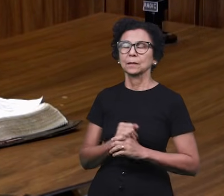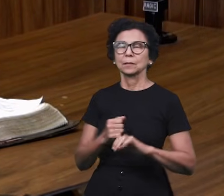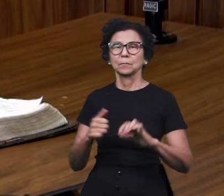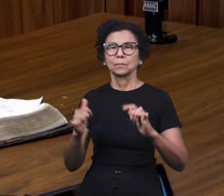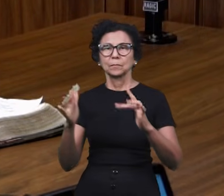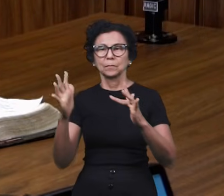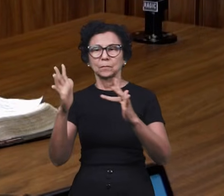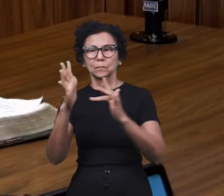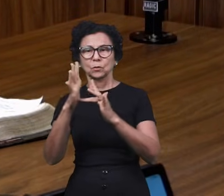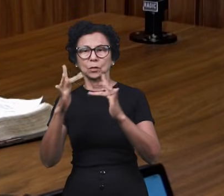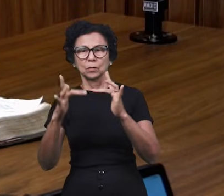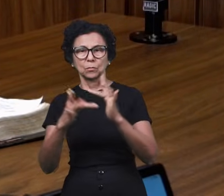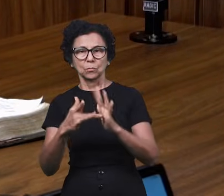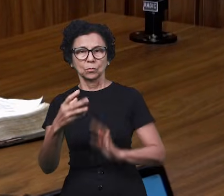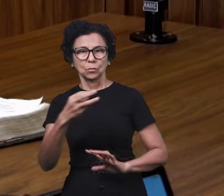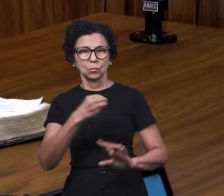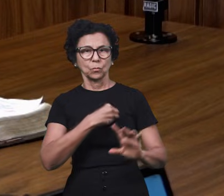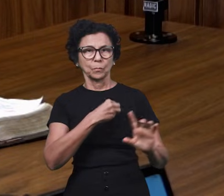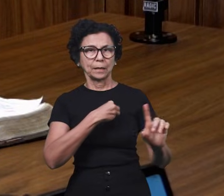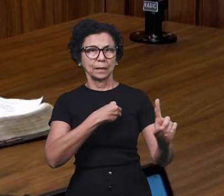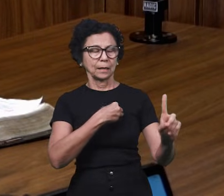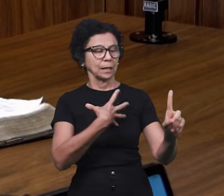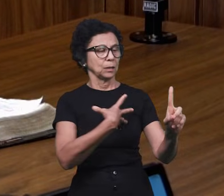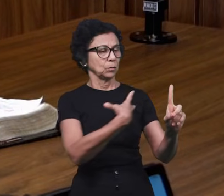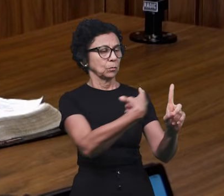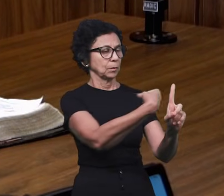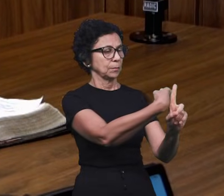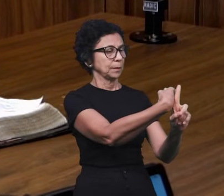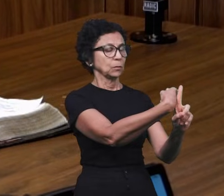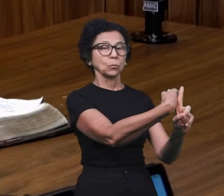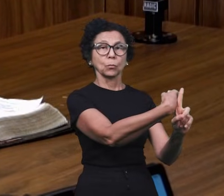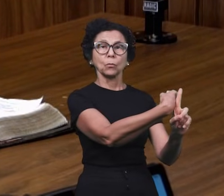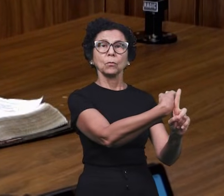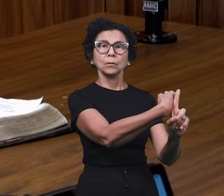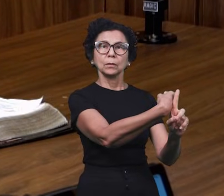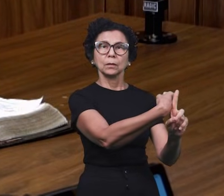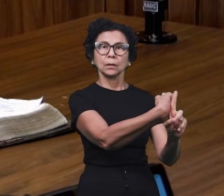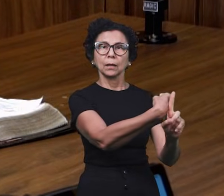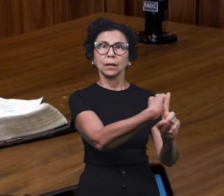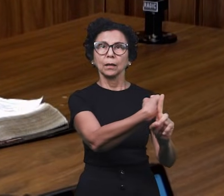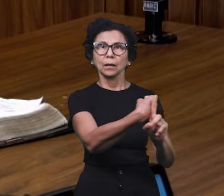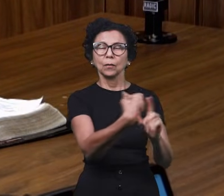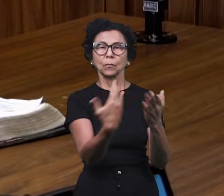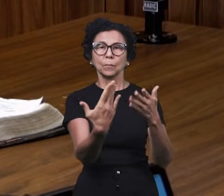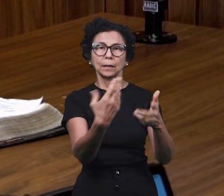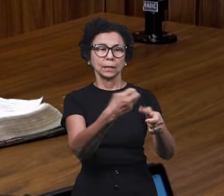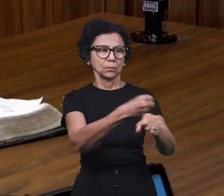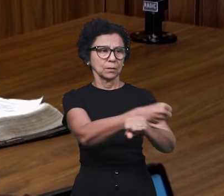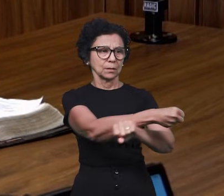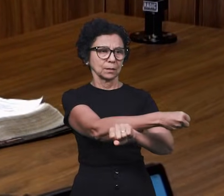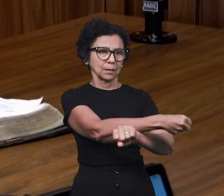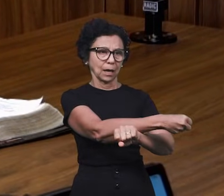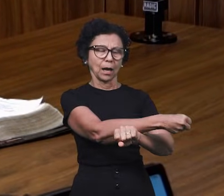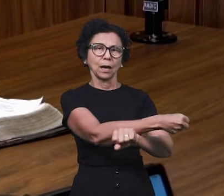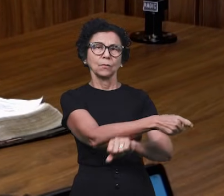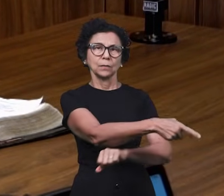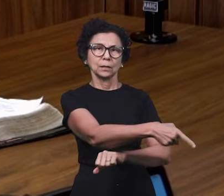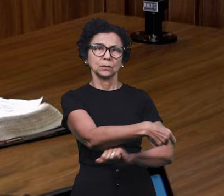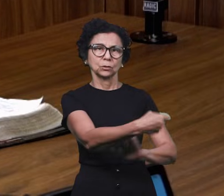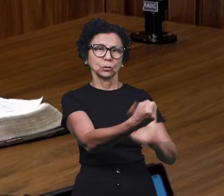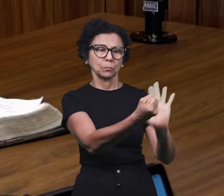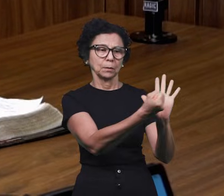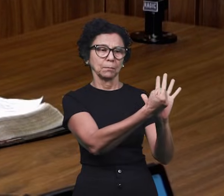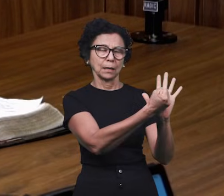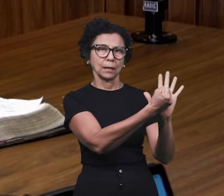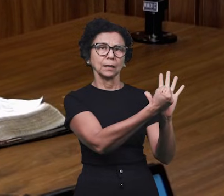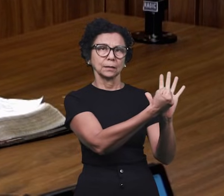pecado, né? Riscou, que era o preço que era pago pelo escravo, né? Então você tinha uma cédula que você pagava pelo escravo, e ele anotava aquele papel